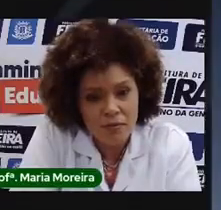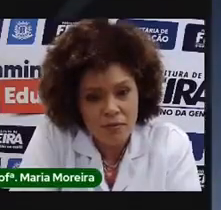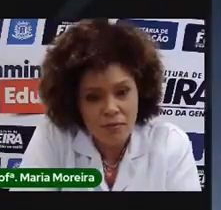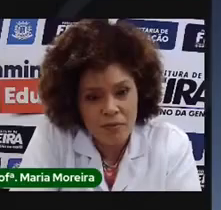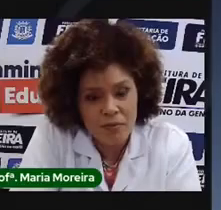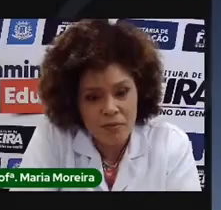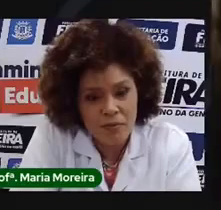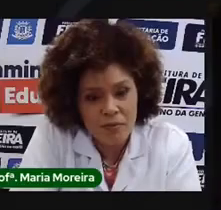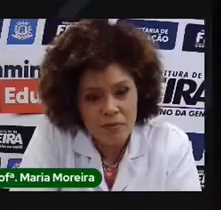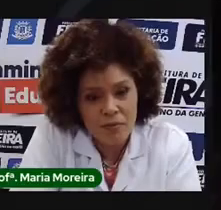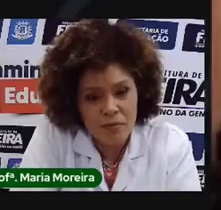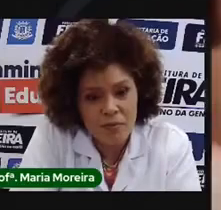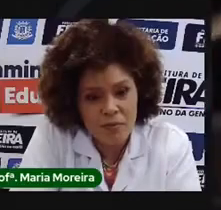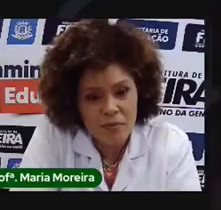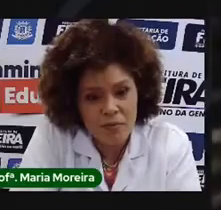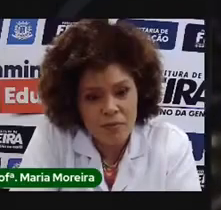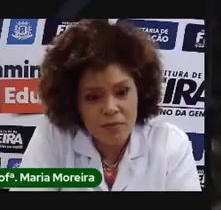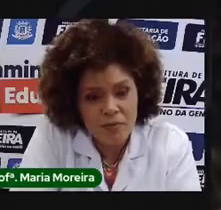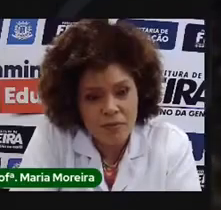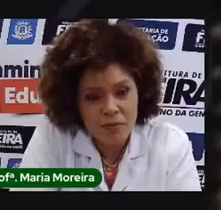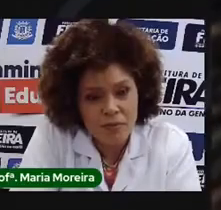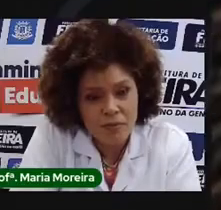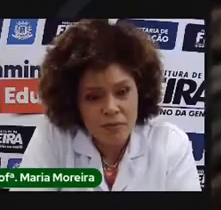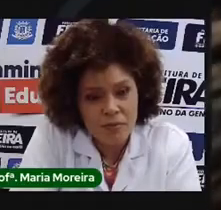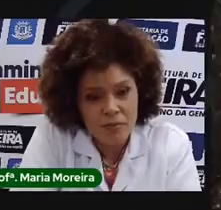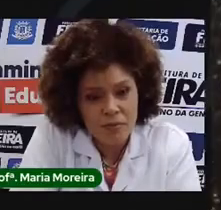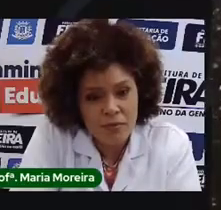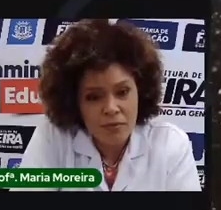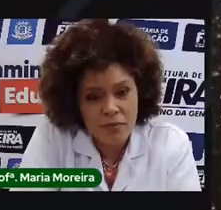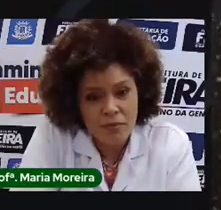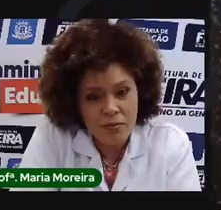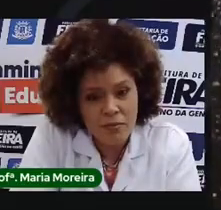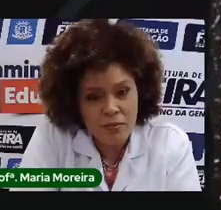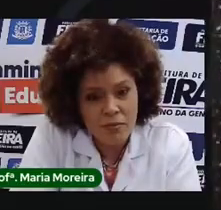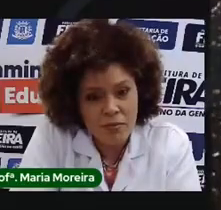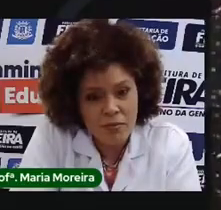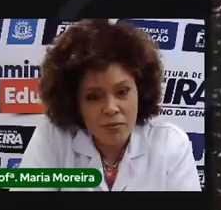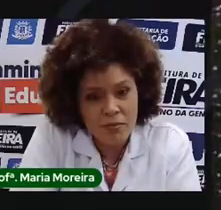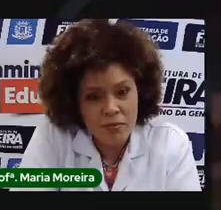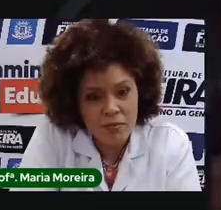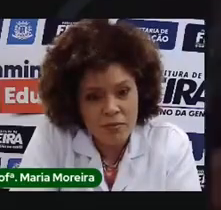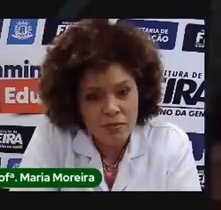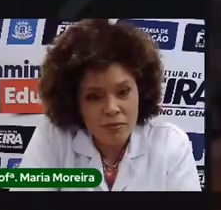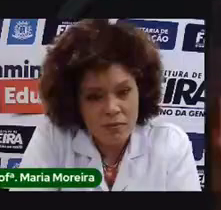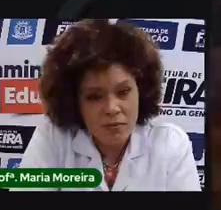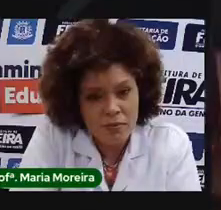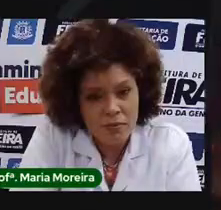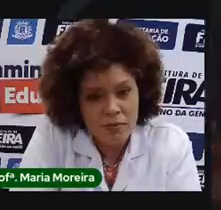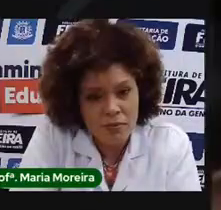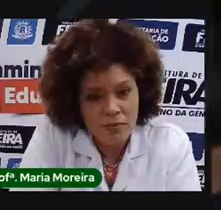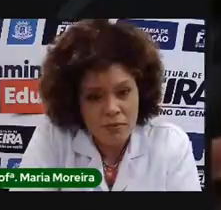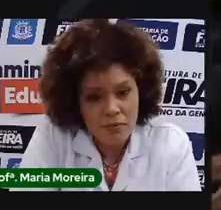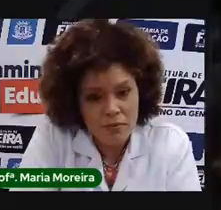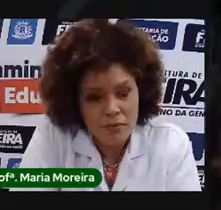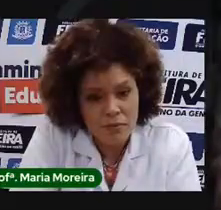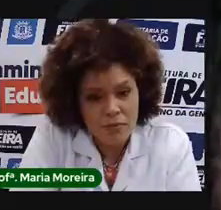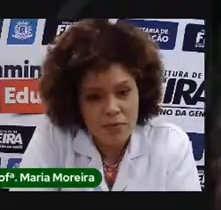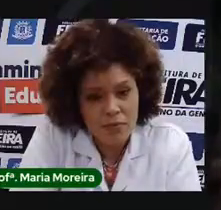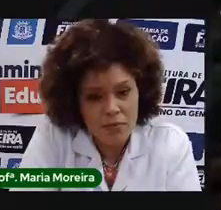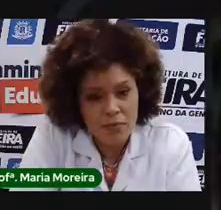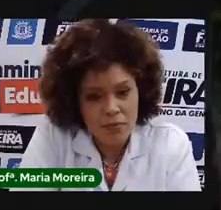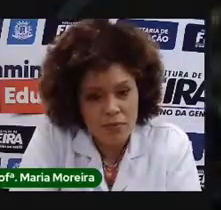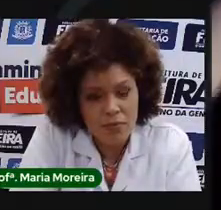feijão, feira de carinho, feira de paixão. Olha a freguesia, olha a multidão,